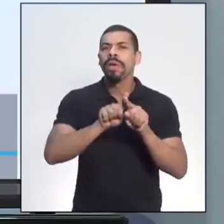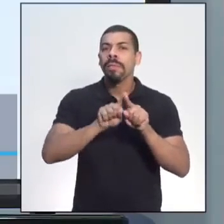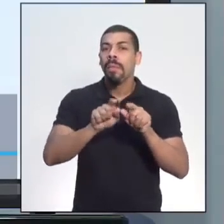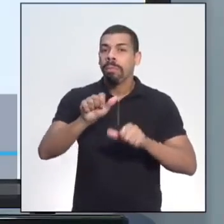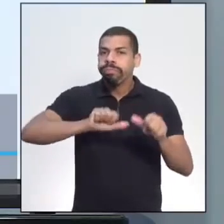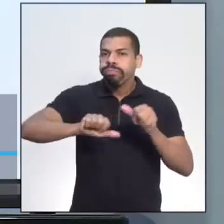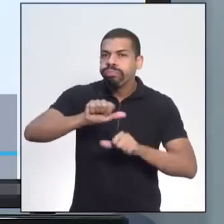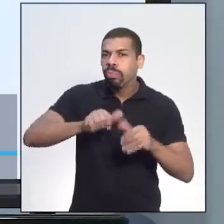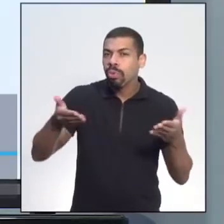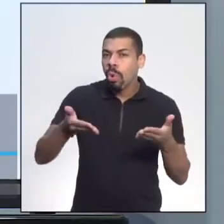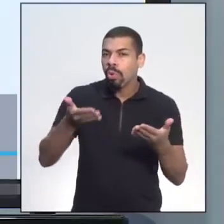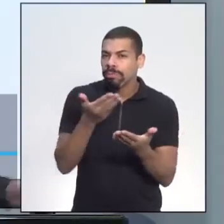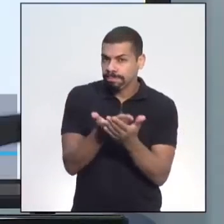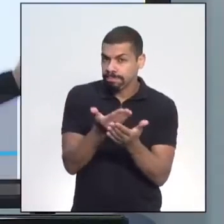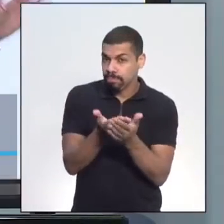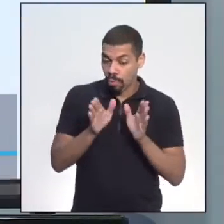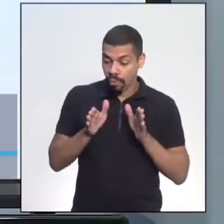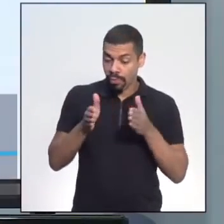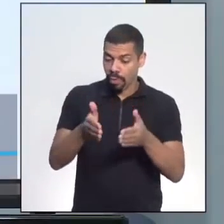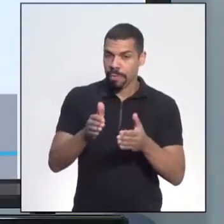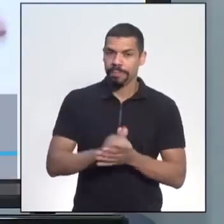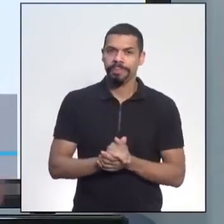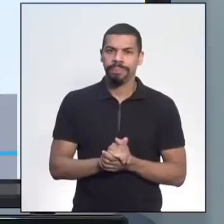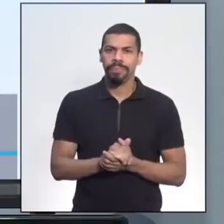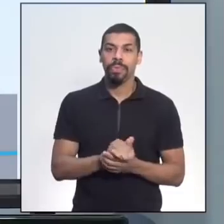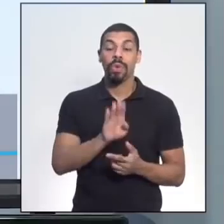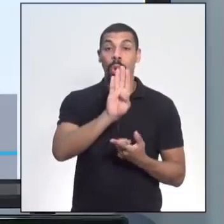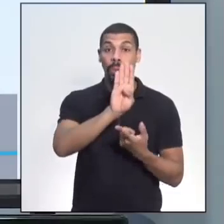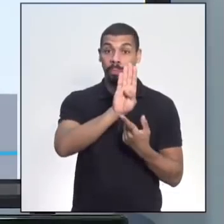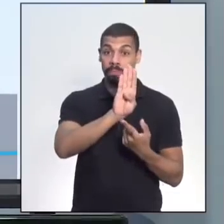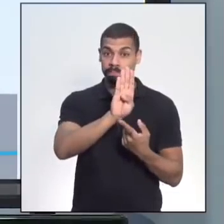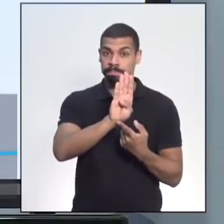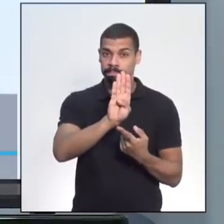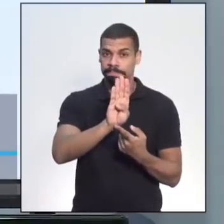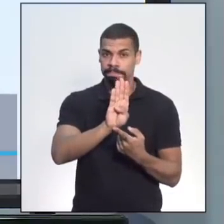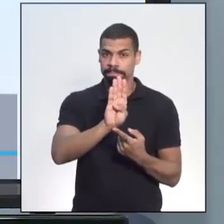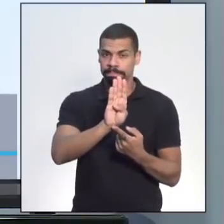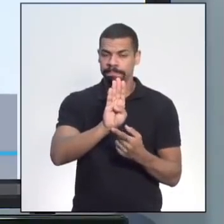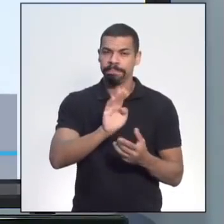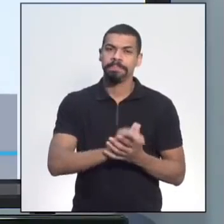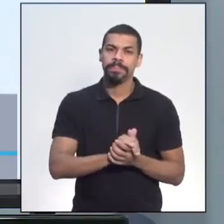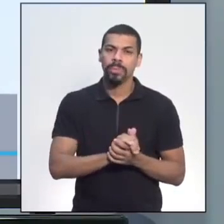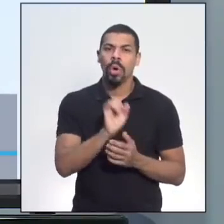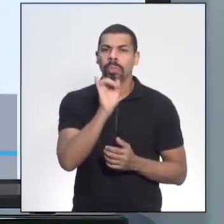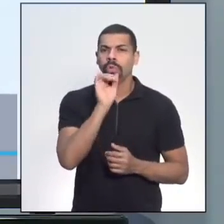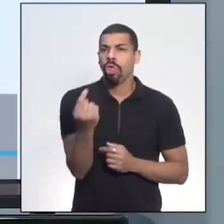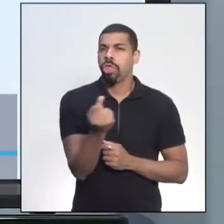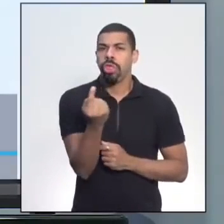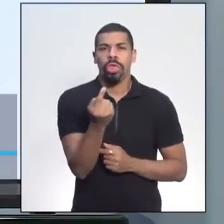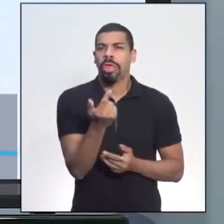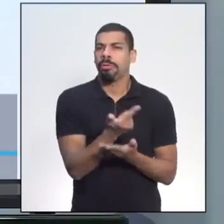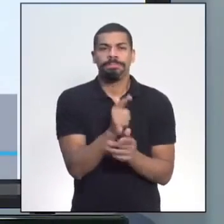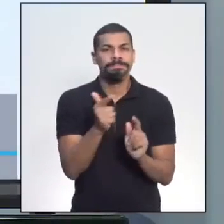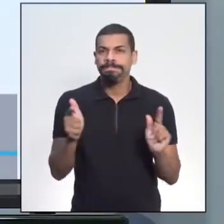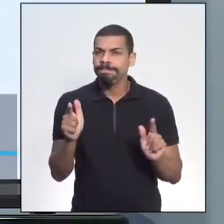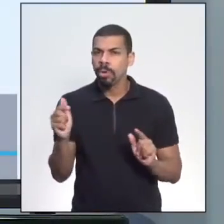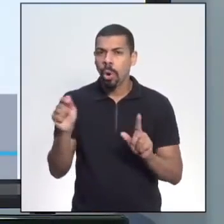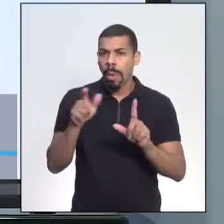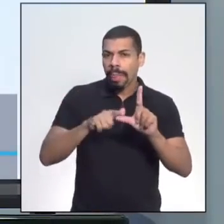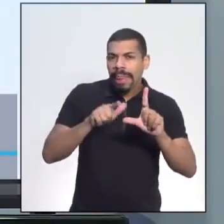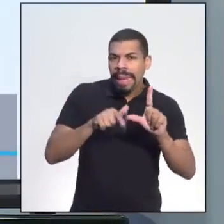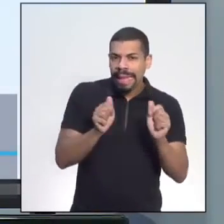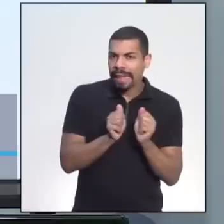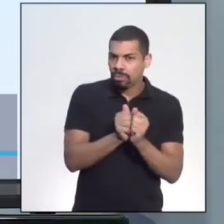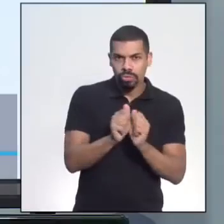gente vai estudar hoje, tá bom? E esse coeficiente b, que é o termo independente, solitário, que não está acompanhando letra